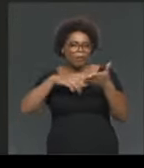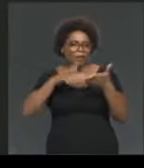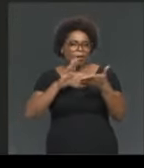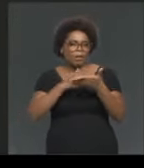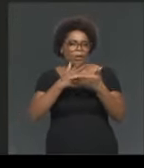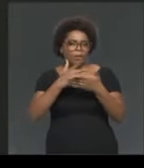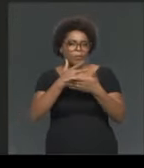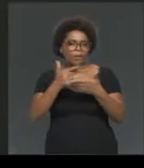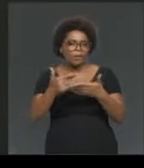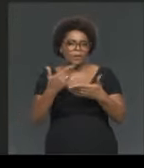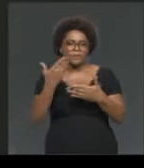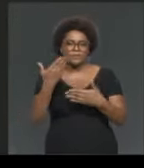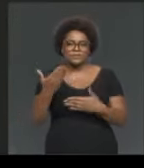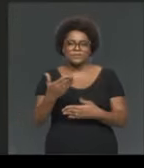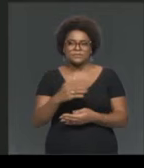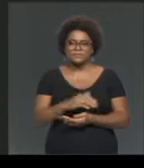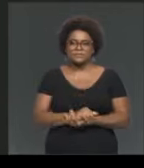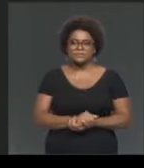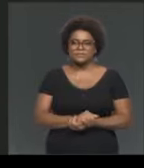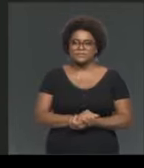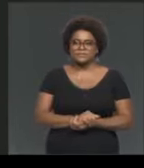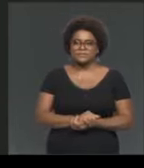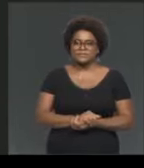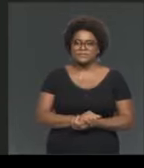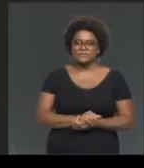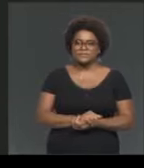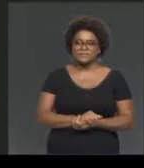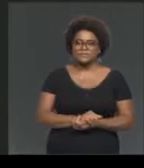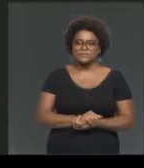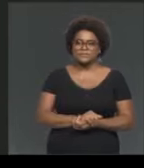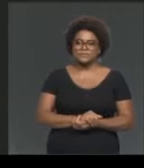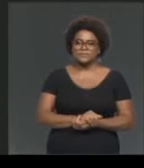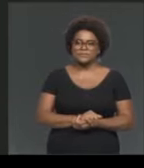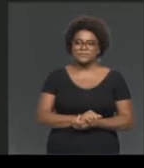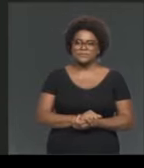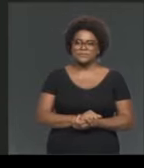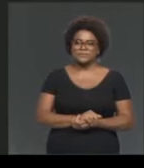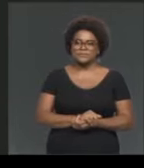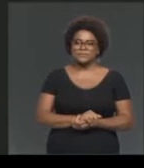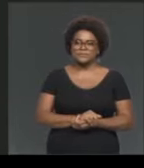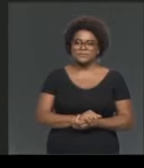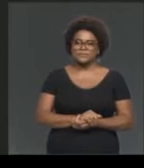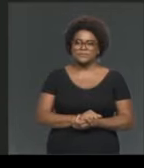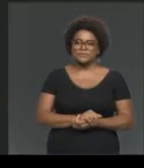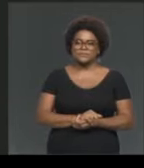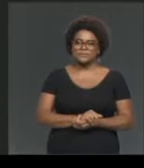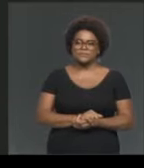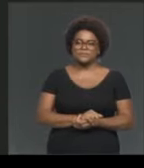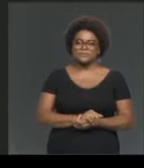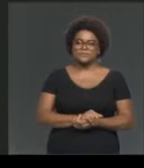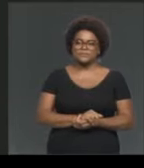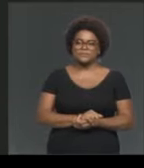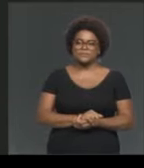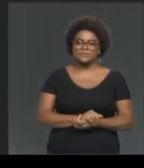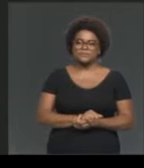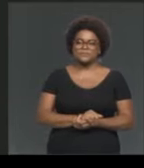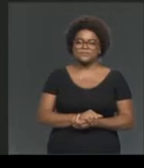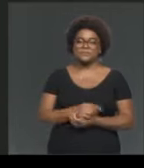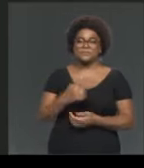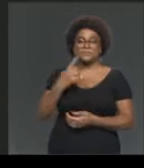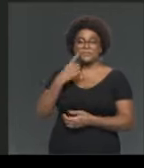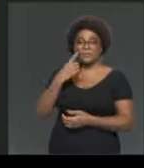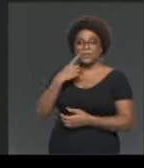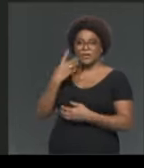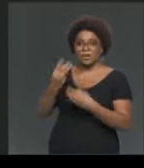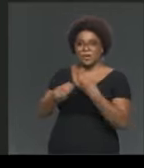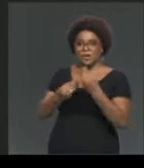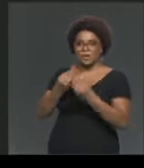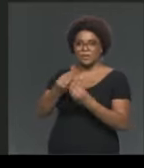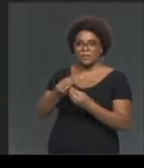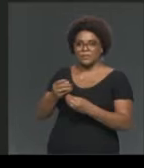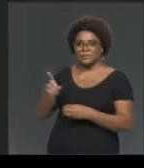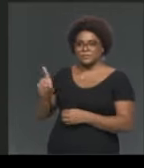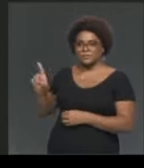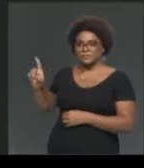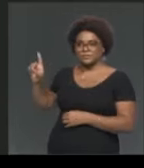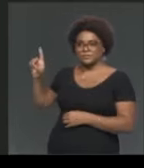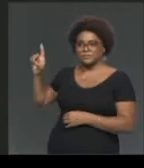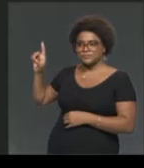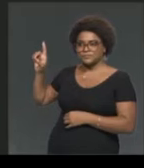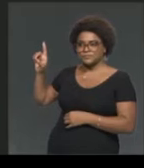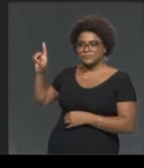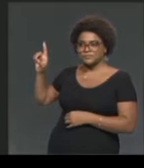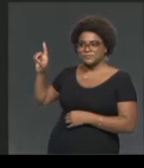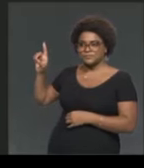O programa, né, para a equação do segundo grau assim, ó, né, ax ao quadrado mais